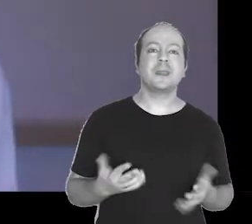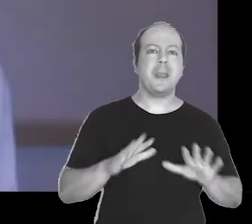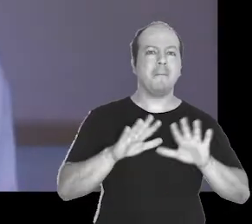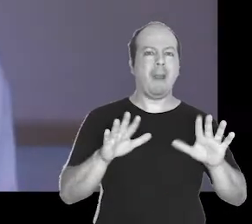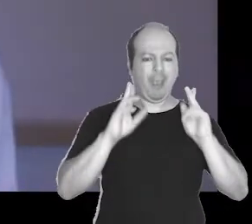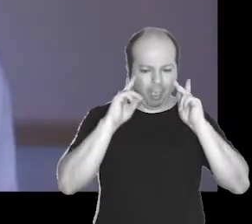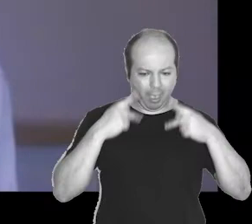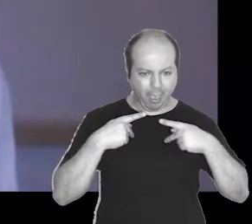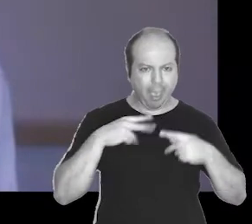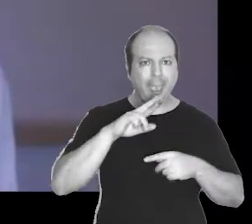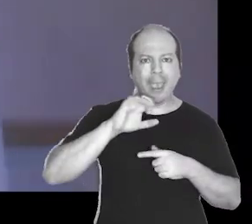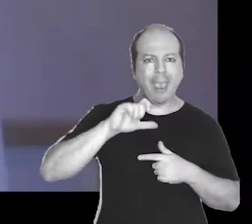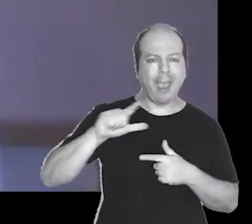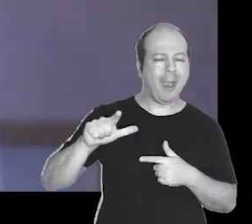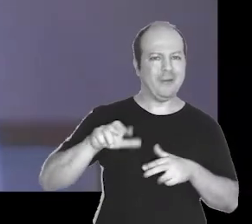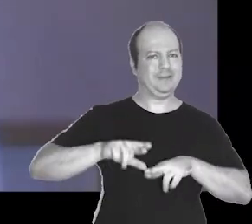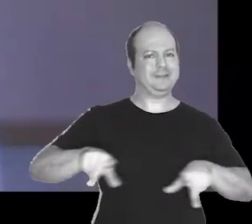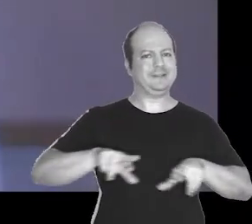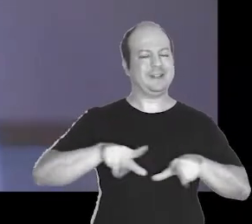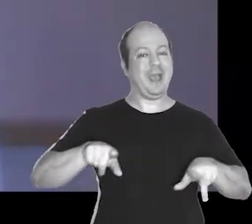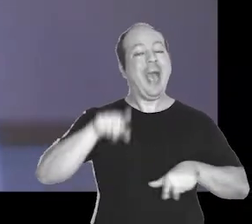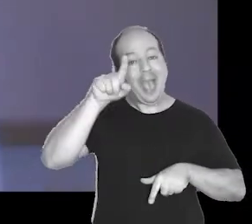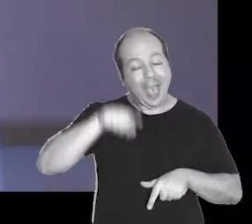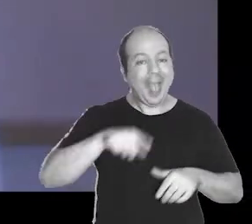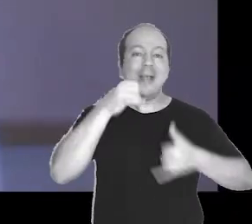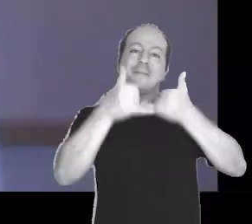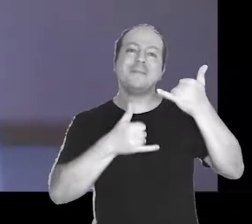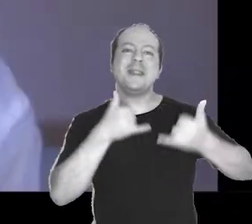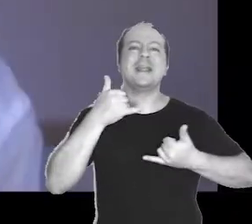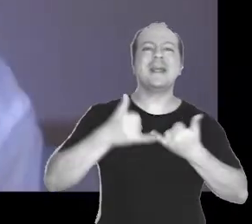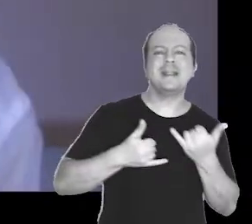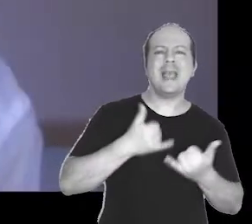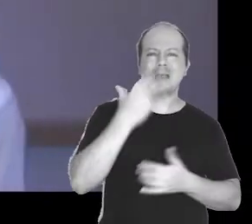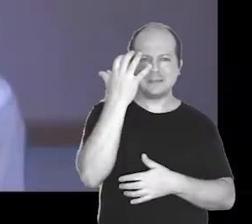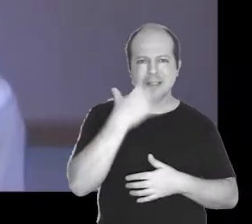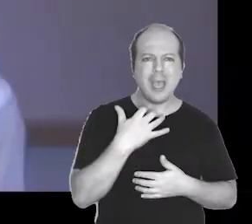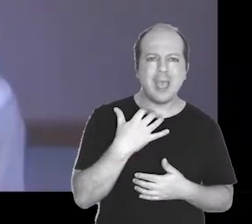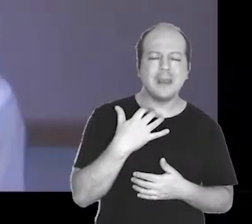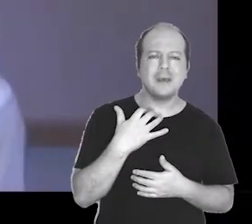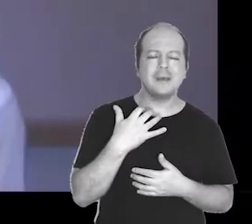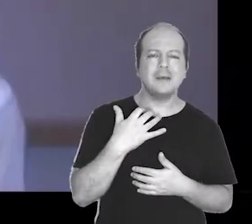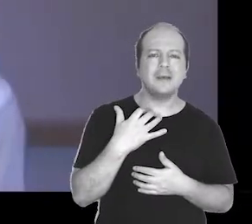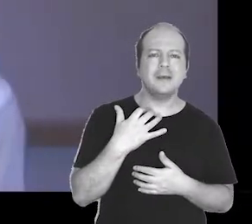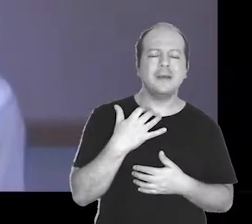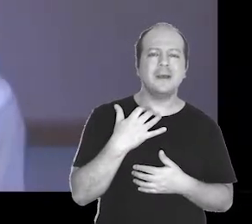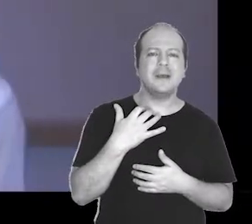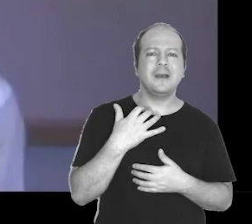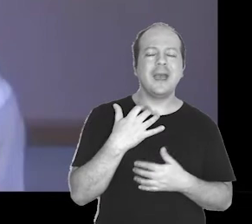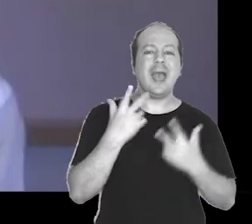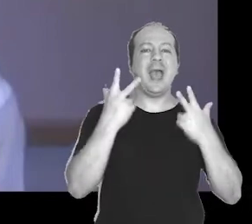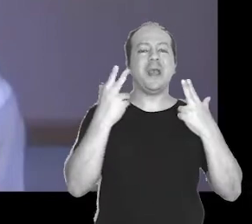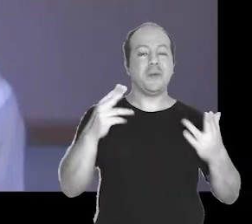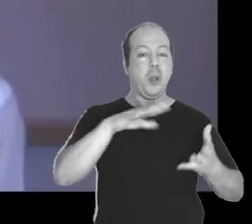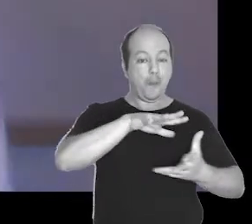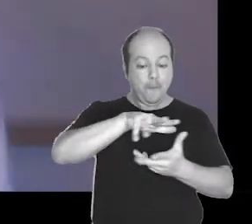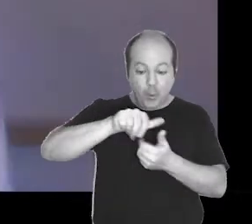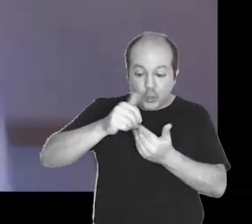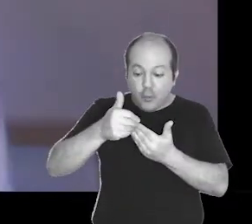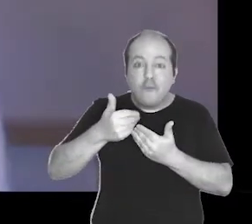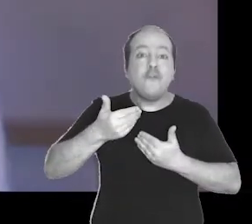reais. Daí que a brincadeira seja tão séria quanto o mundo fora